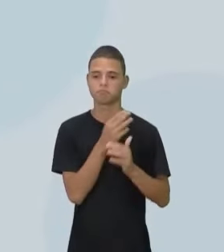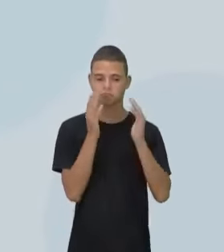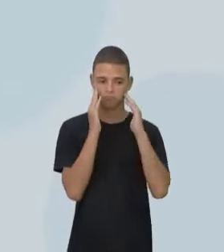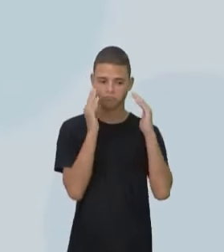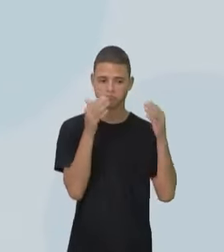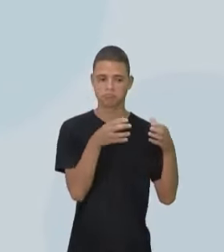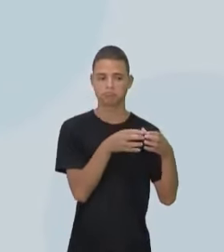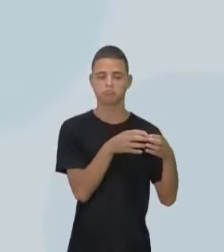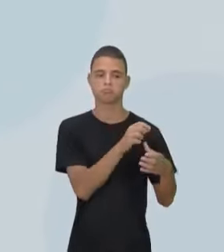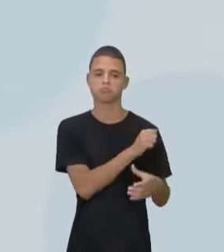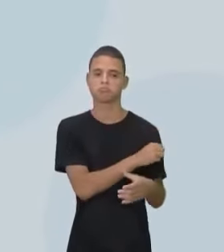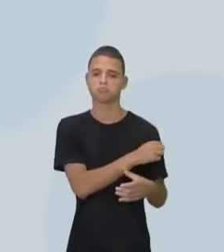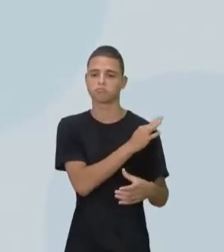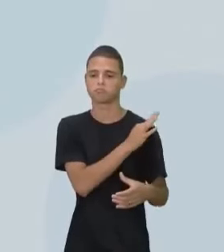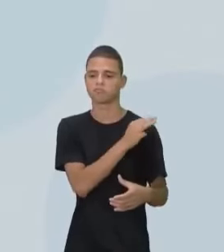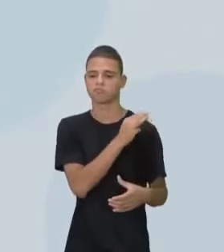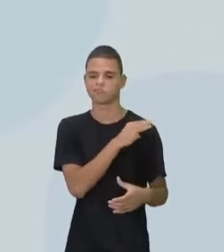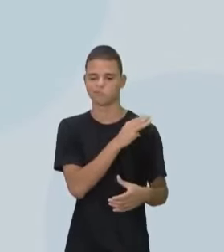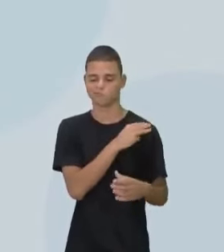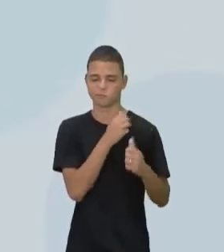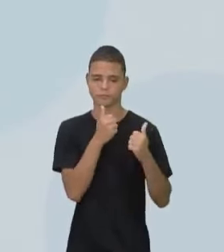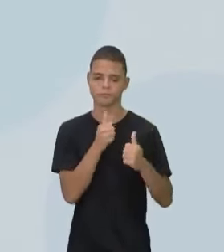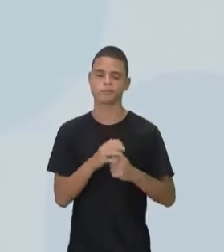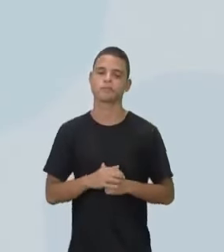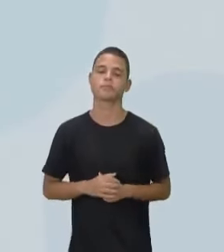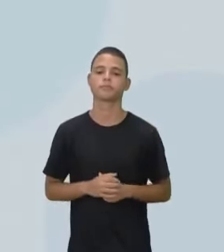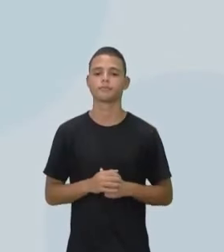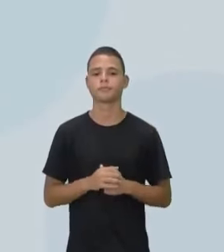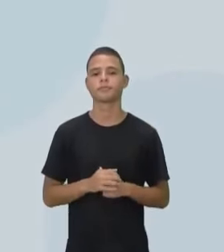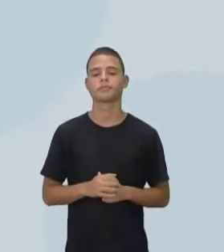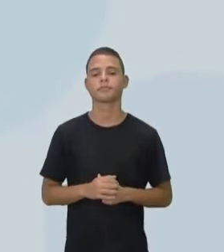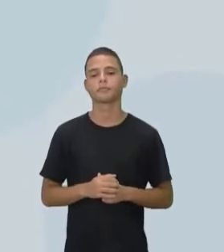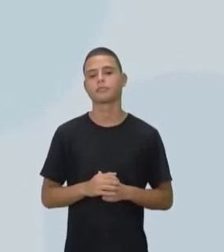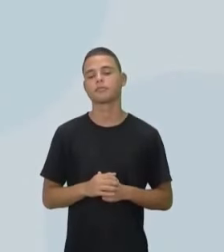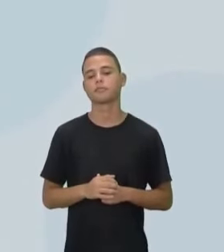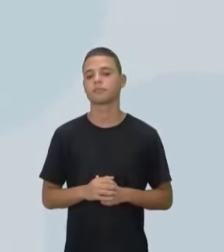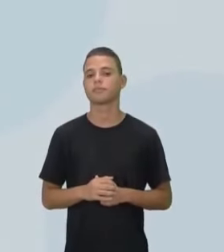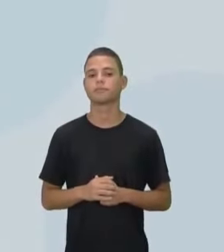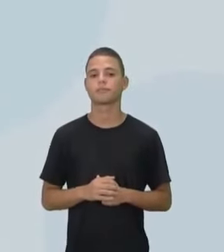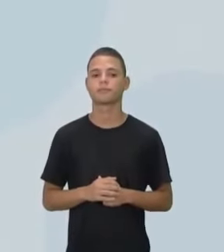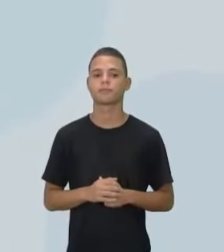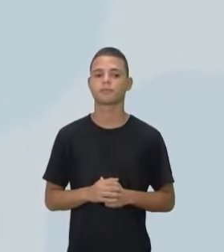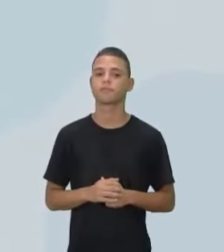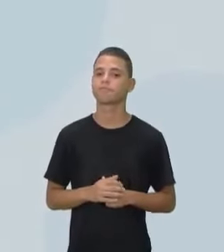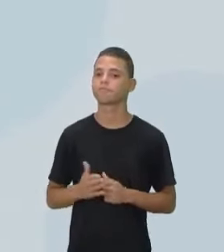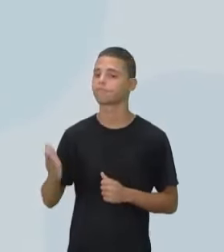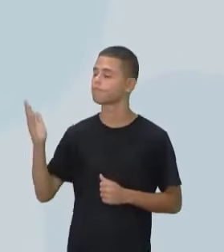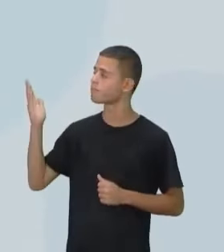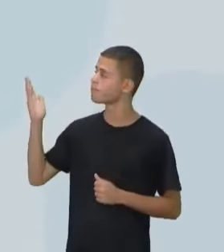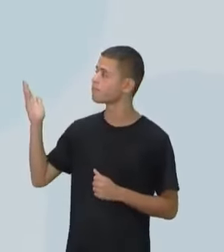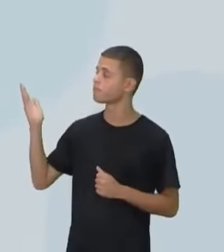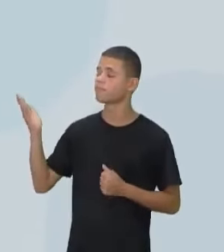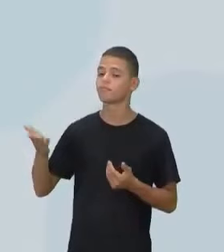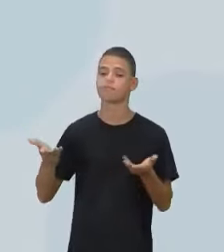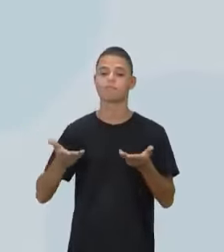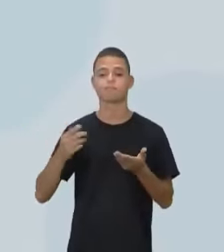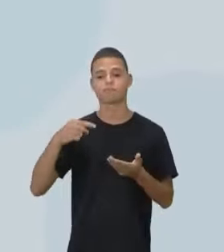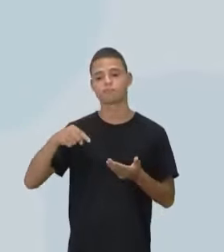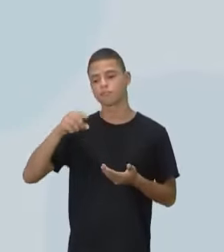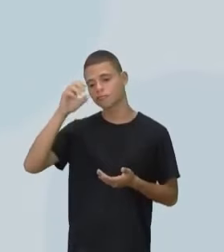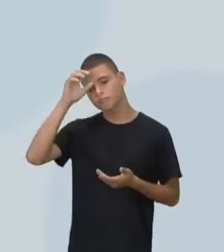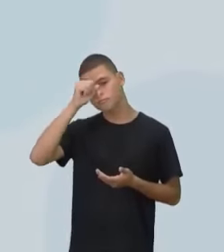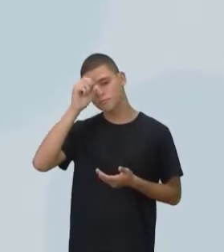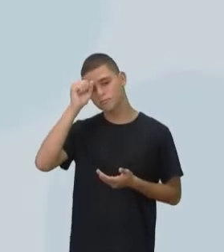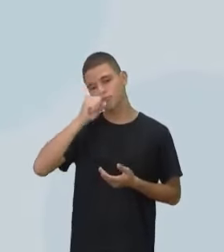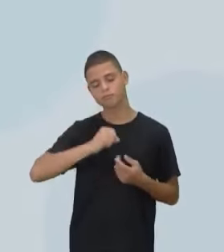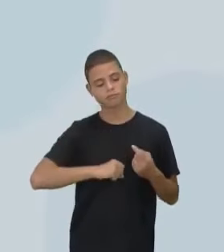anos finais do ensino fundamental e o ensino médio, beleza? percurso de hoje, então, que a gente vai trabalhar. Na